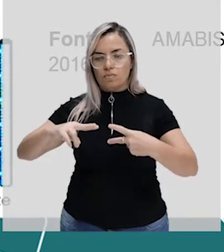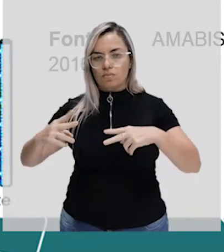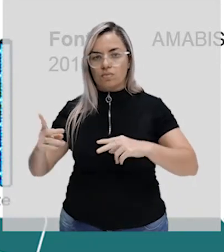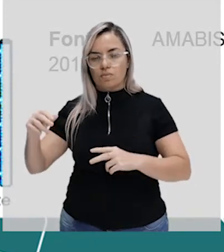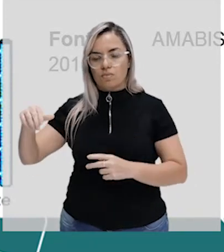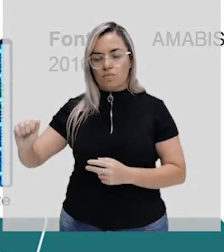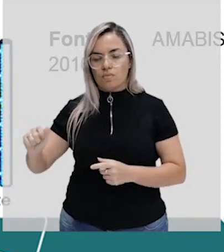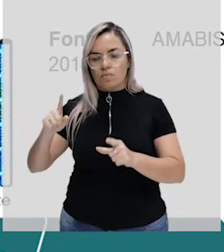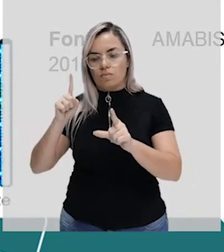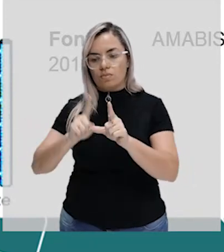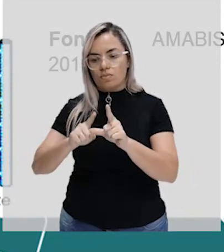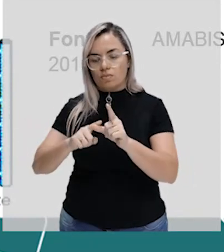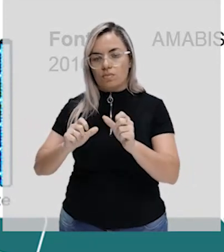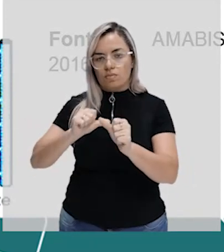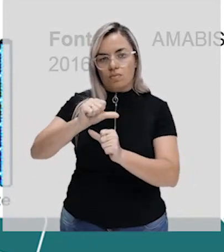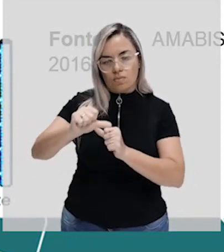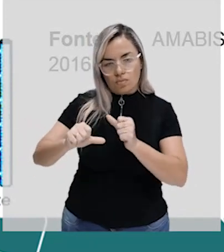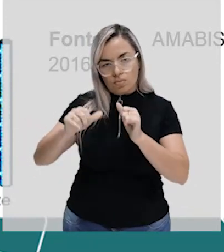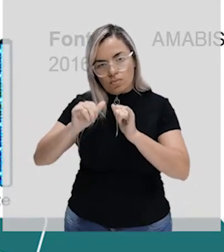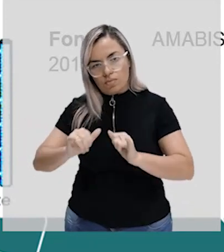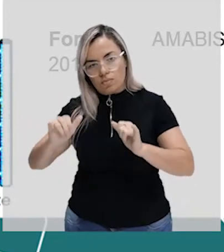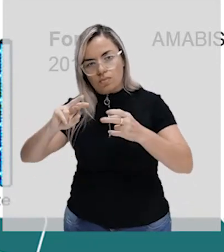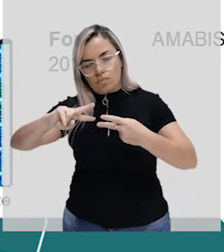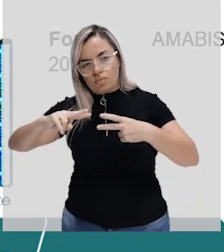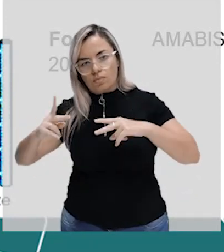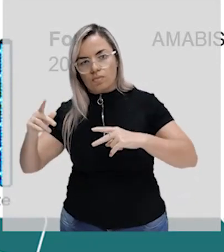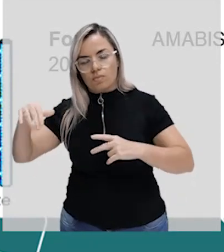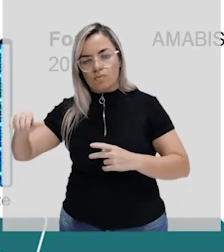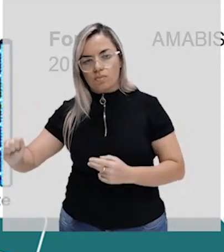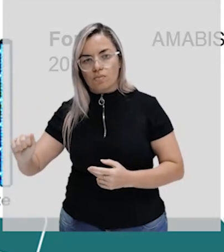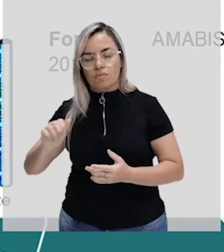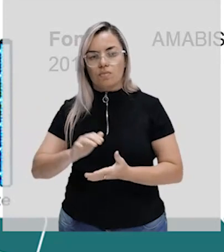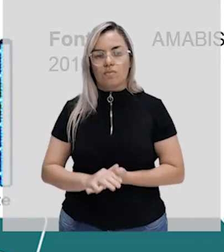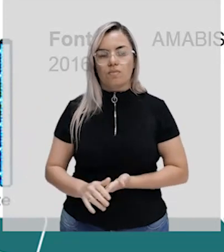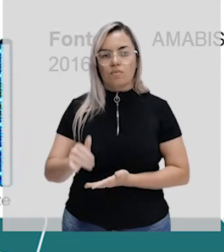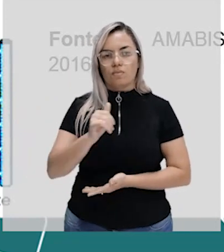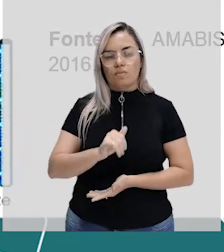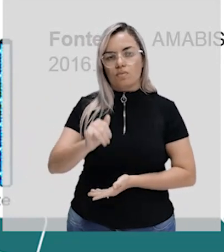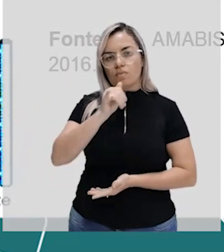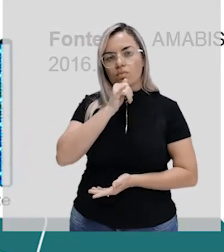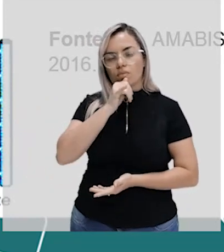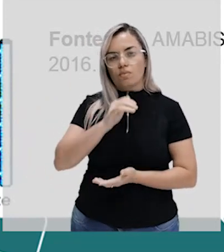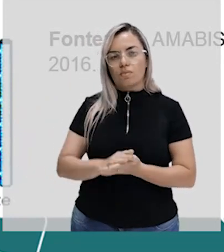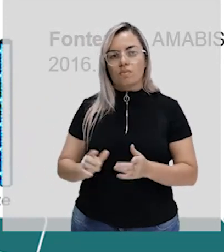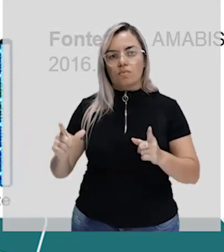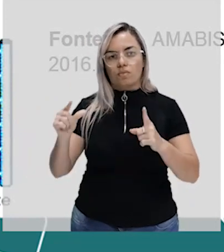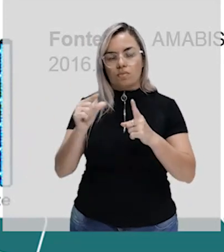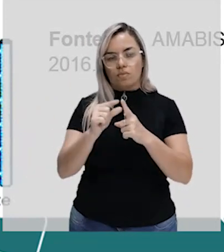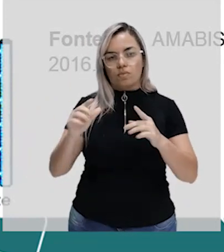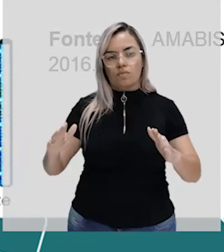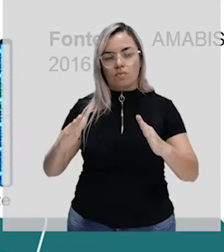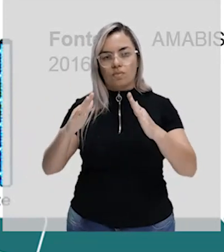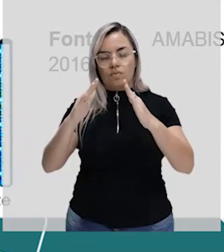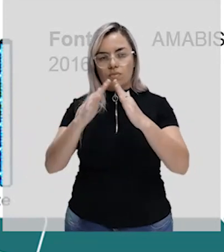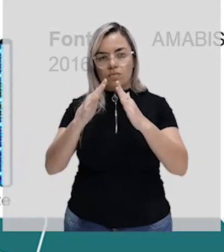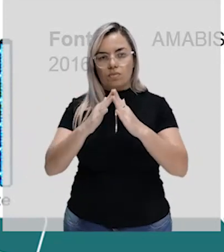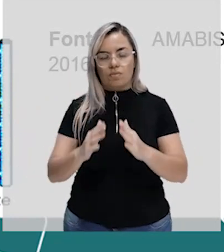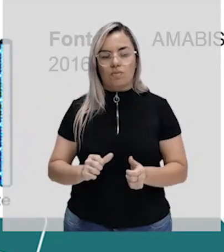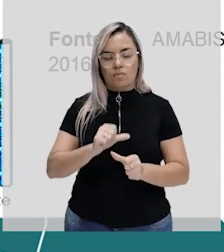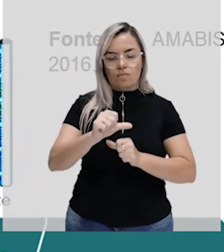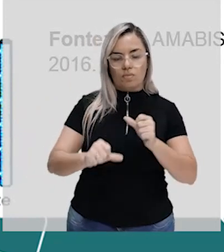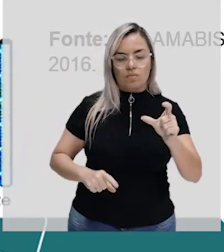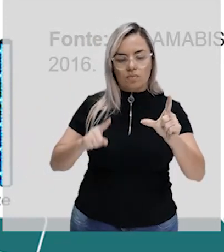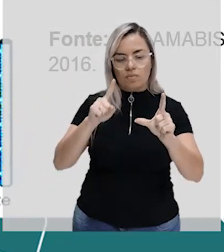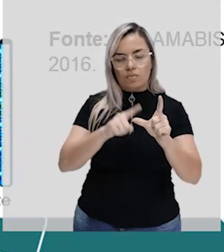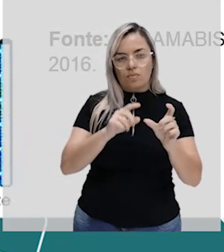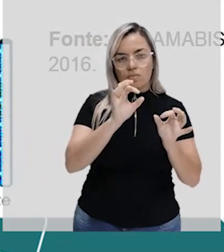essas letras que tiver aqui, vai mudar a informação genética. Assim como o exemplo da palavra casa que eu mencionei para vocês. Se eu mudasse ali a